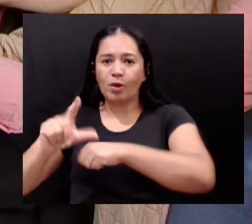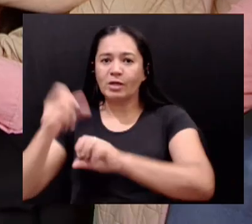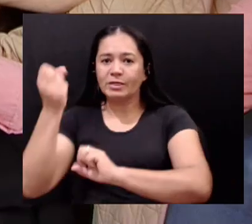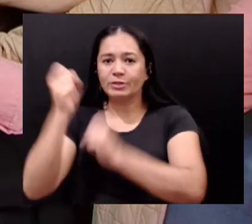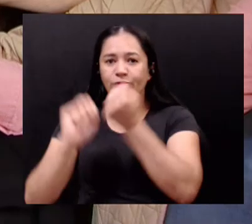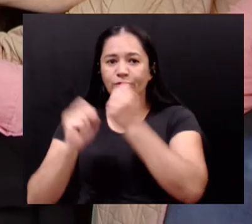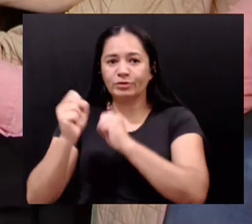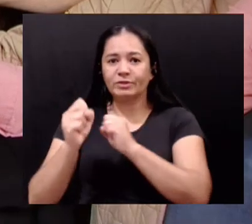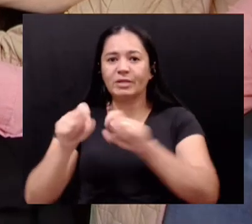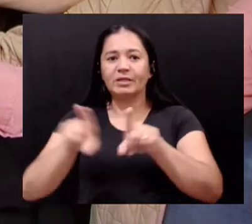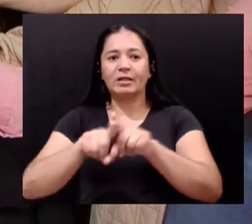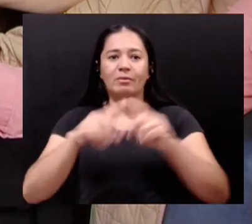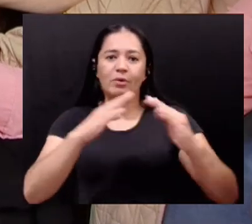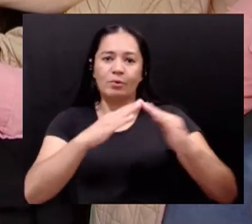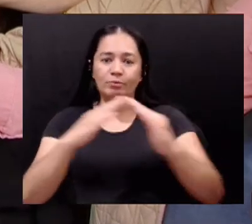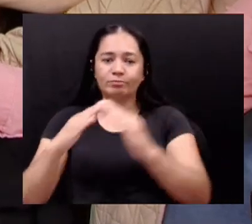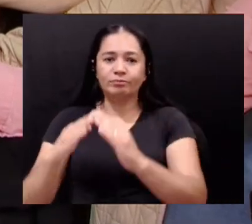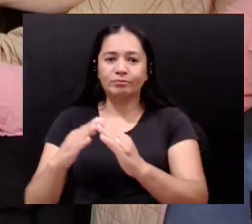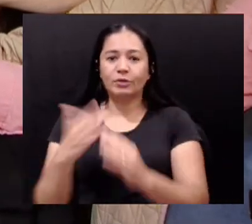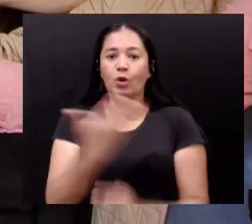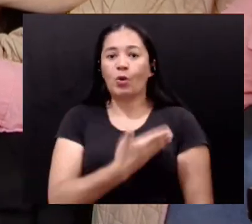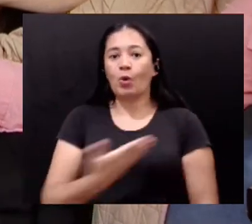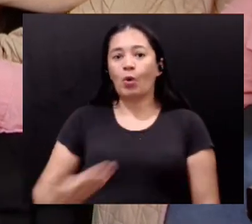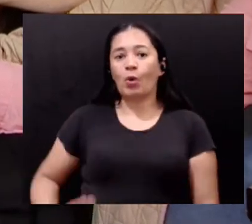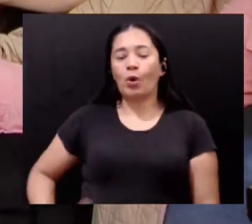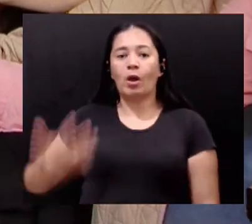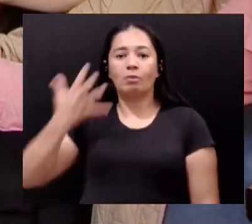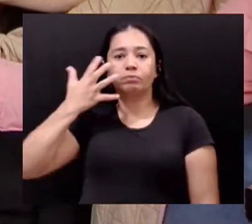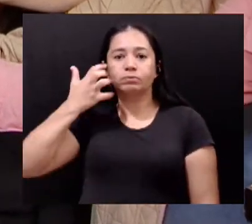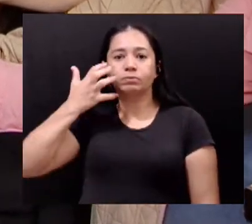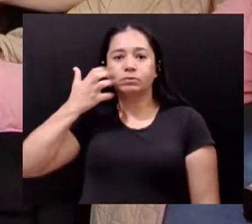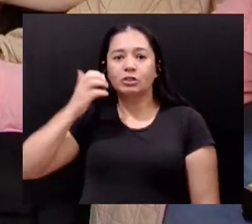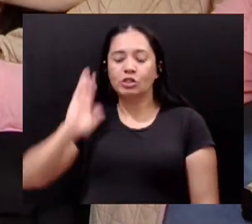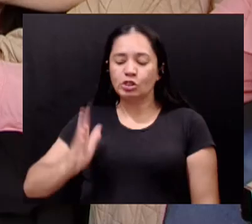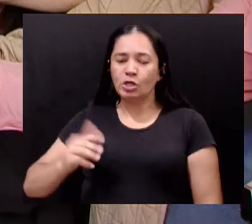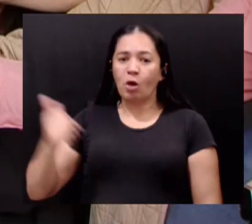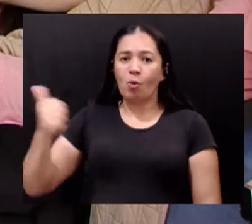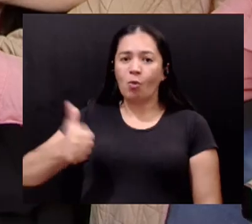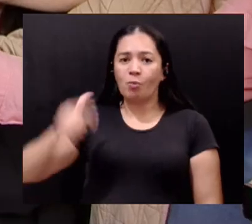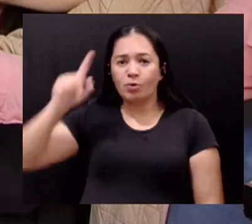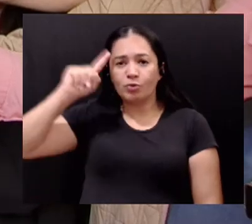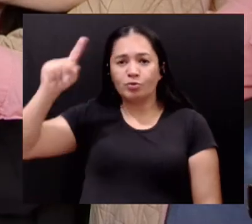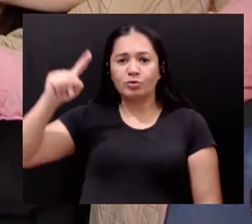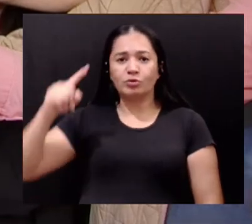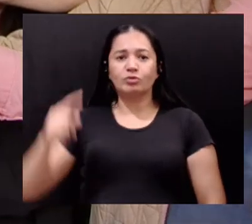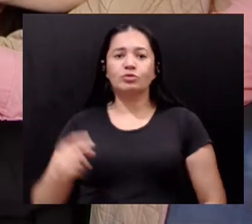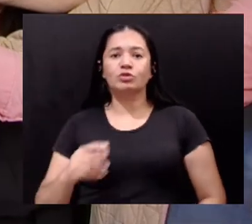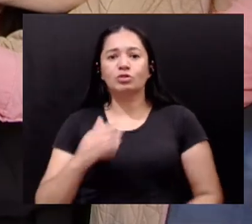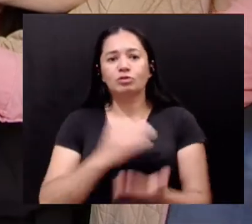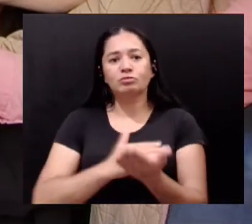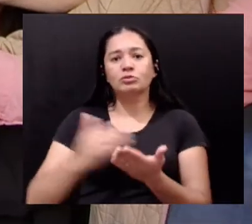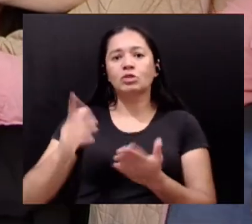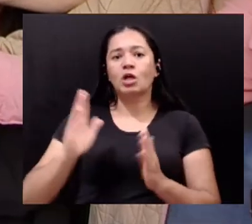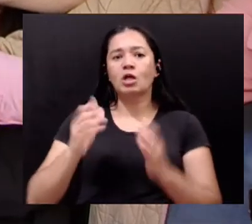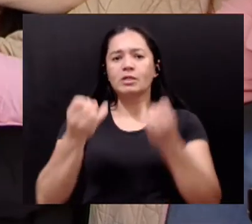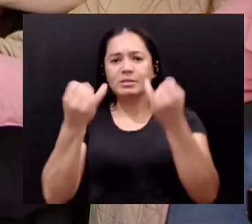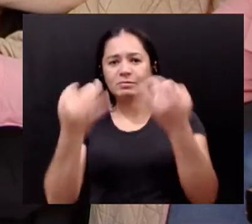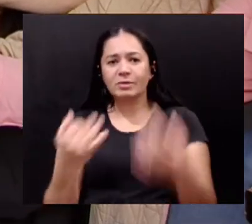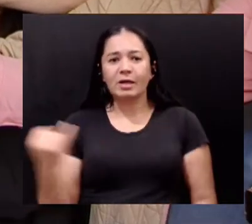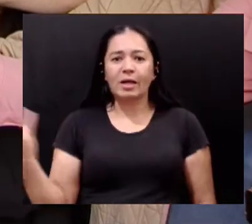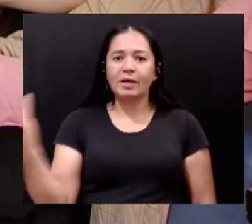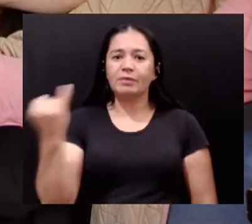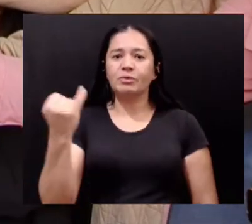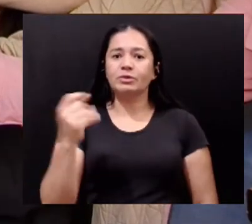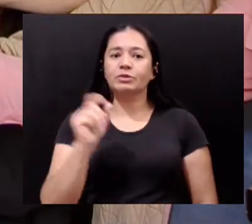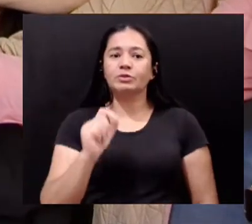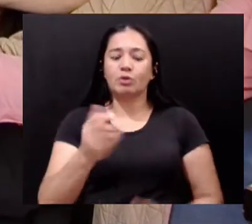residências. O governador Tarcísio tem, desde o primeiro dia da sua gestão, ressaltado a importância do diálogo, tanto com a